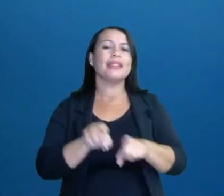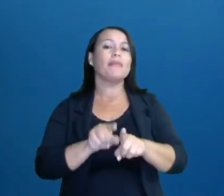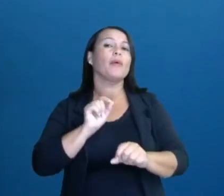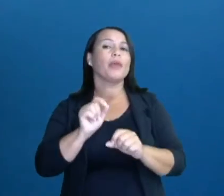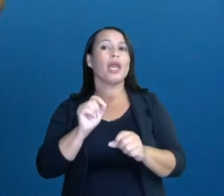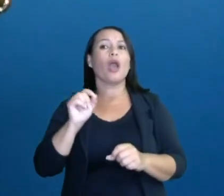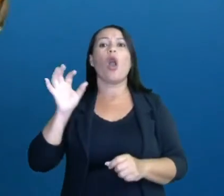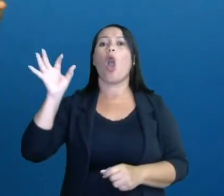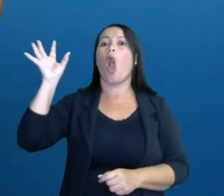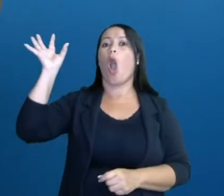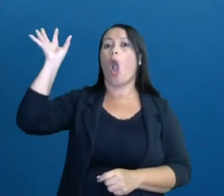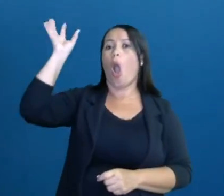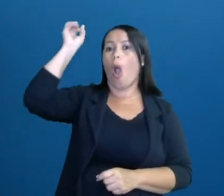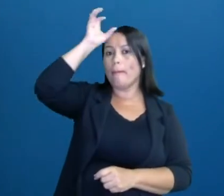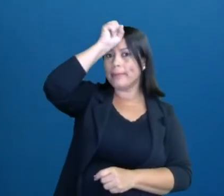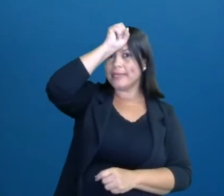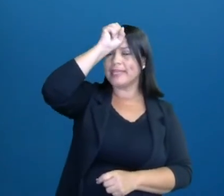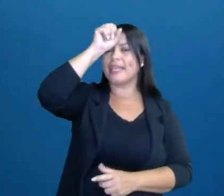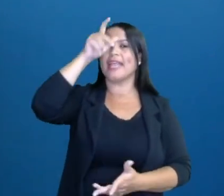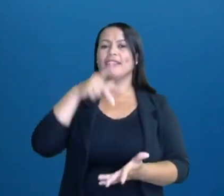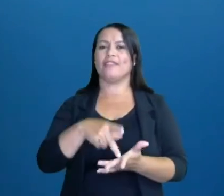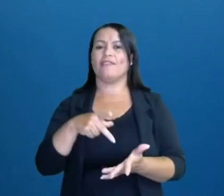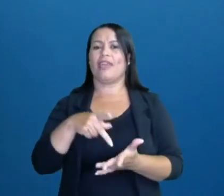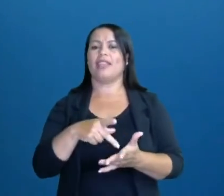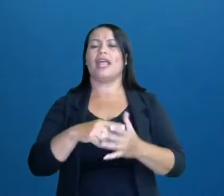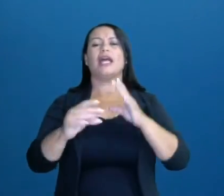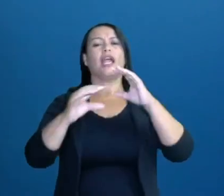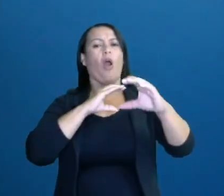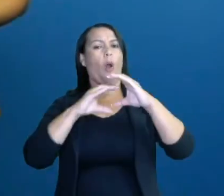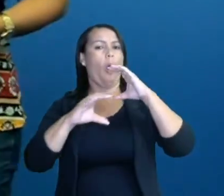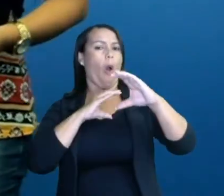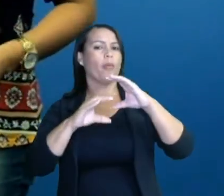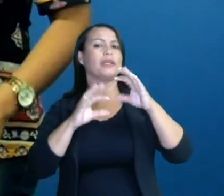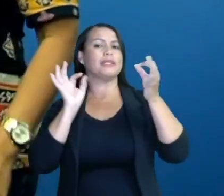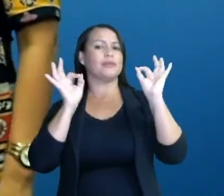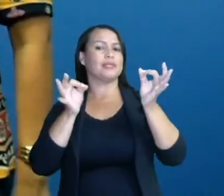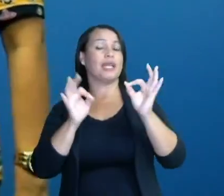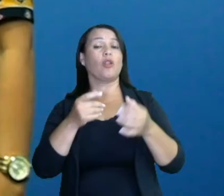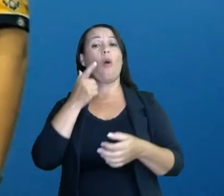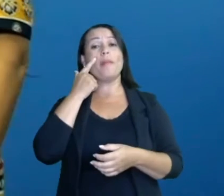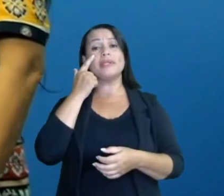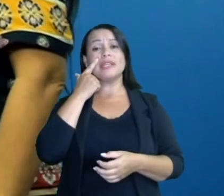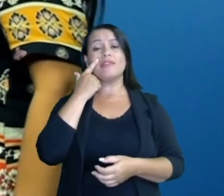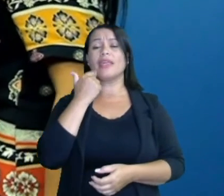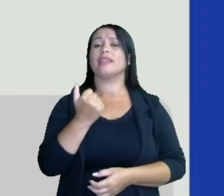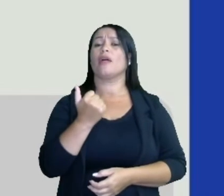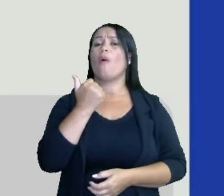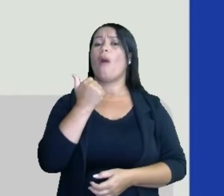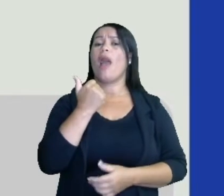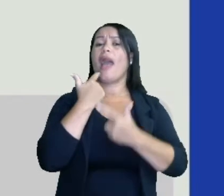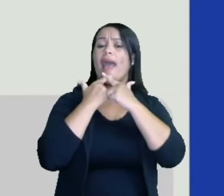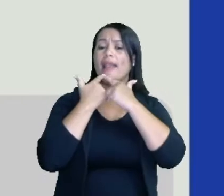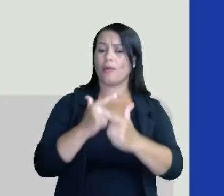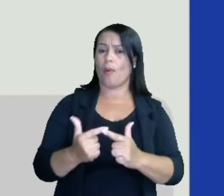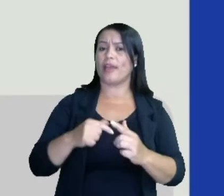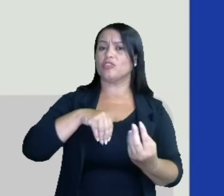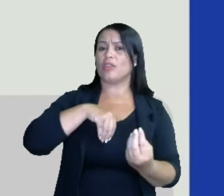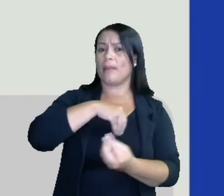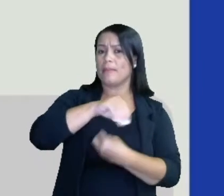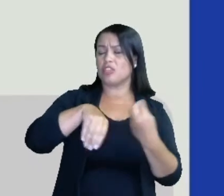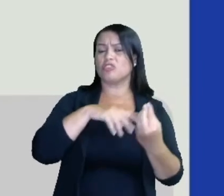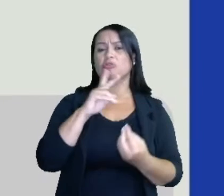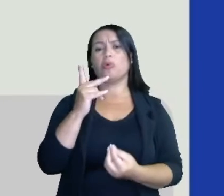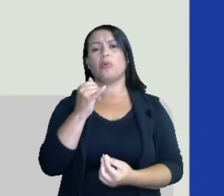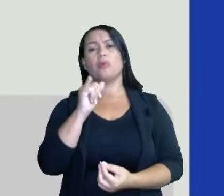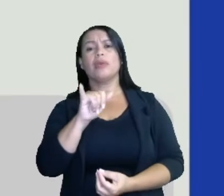tenho que compreender para que haja realmente ali a comunicação, certo? Então, a linguagem mista ou híbrida, como